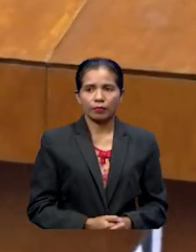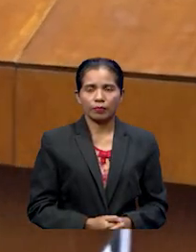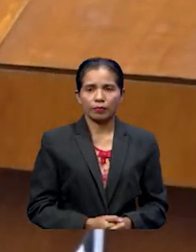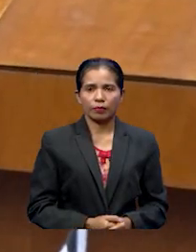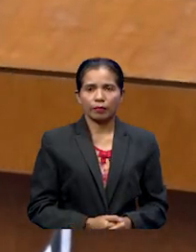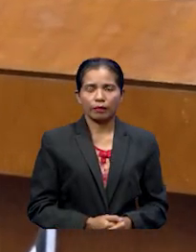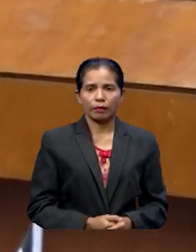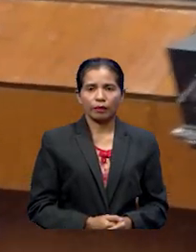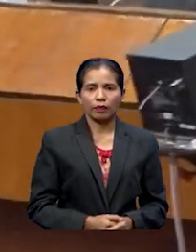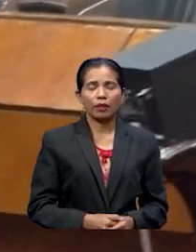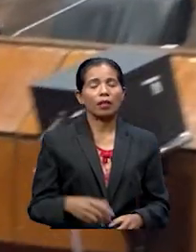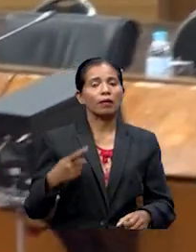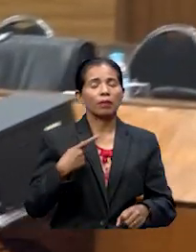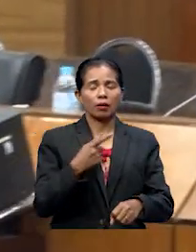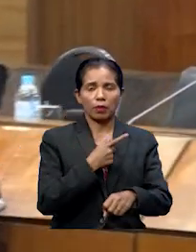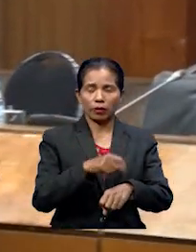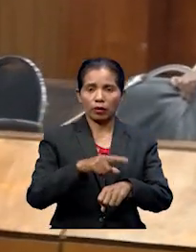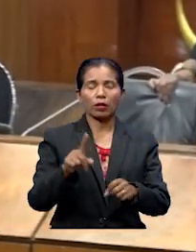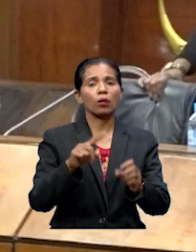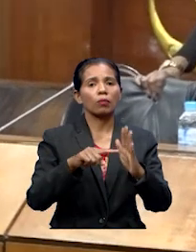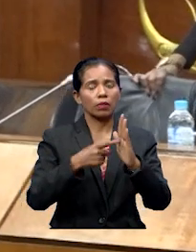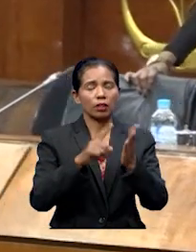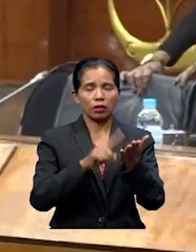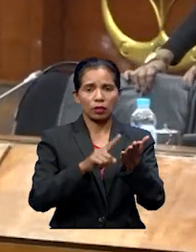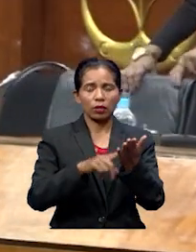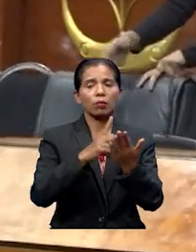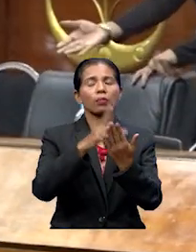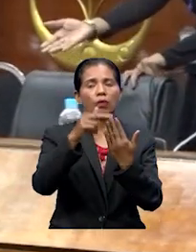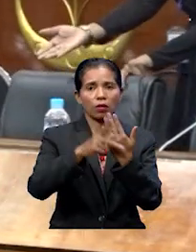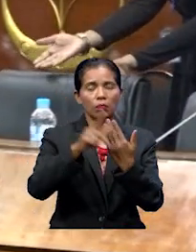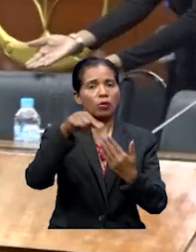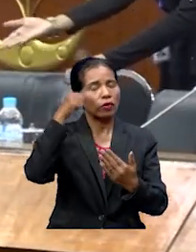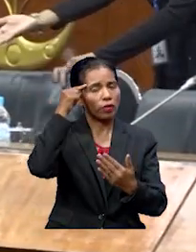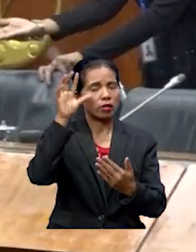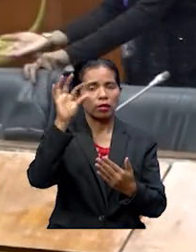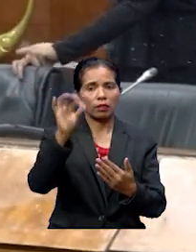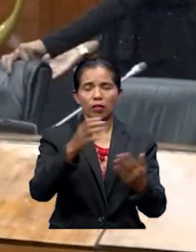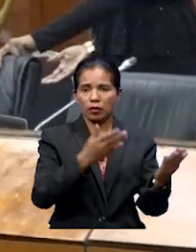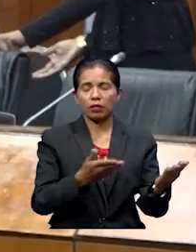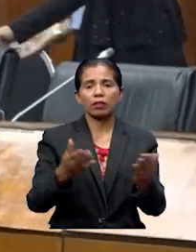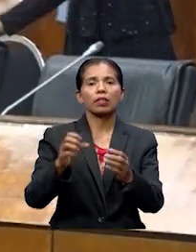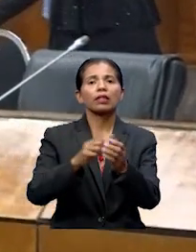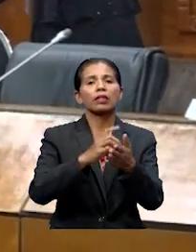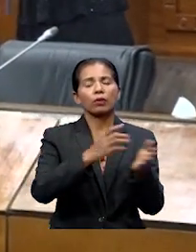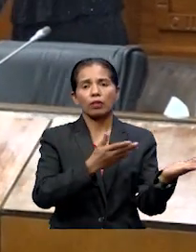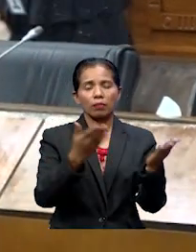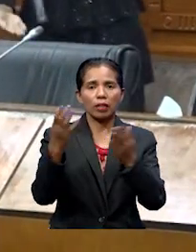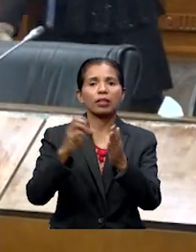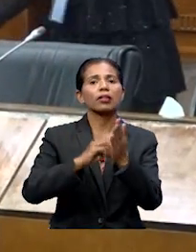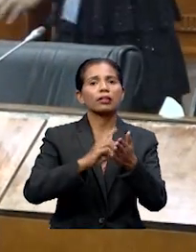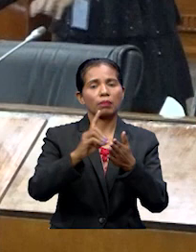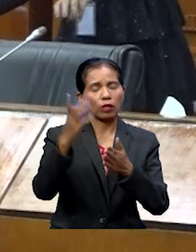Terça semana no Parlamento Nacional, Rahu discute programa governo da CNN, nebe submete e a semana cotu. Sefi o